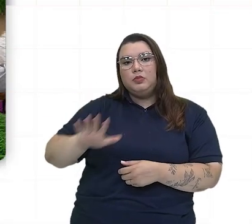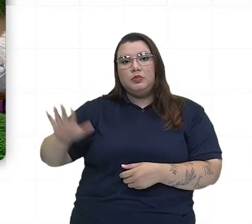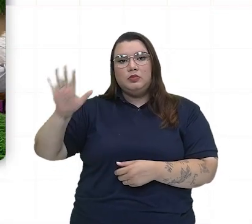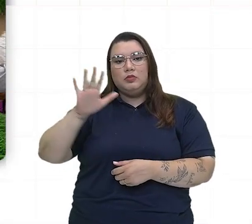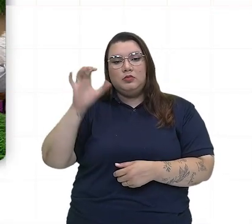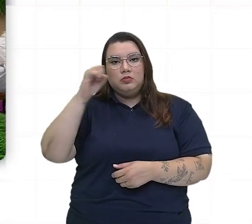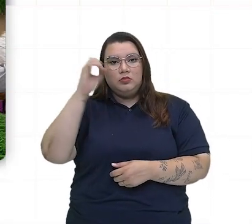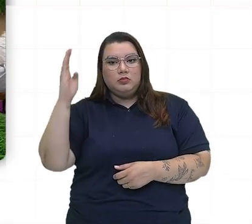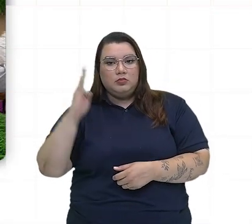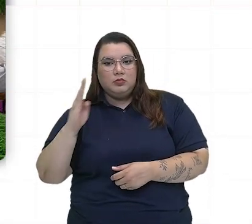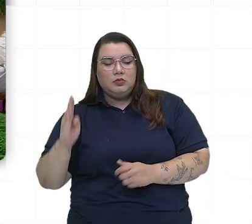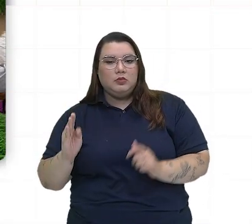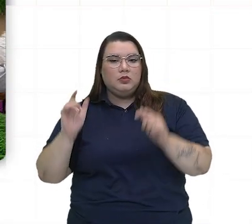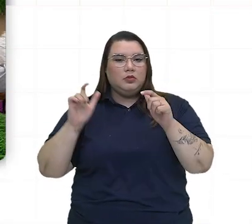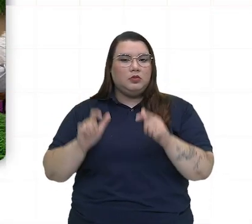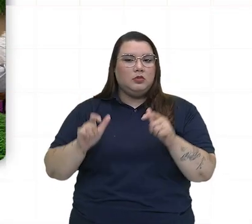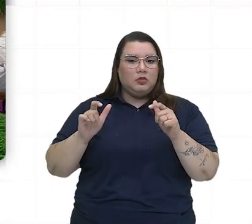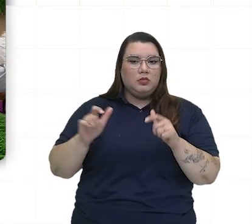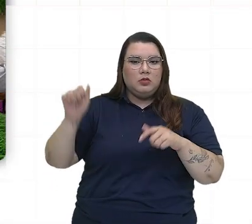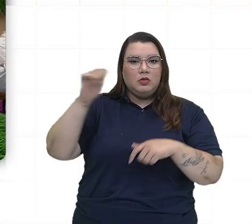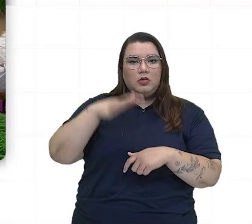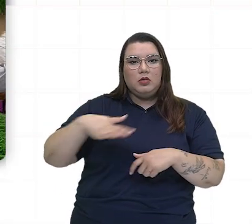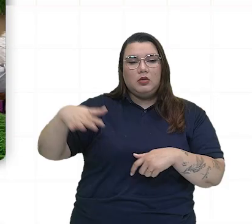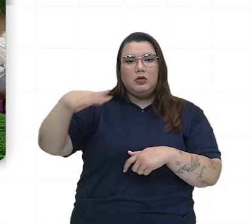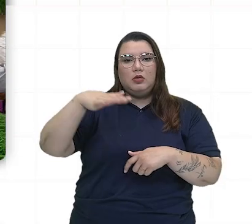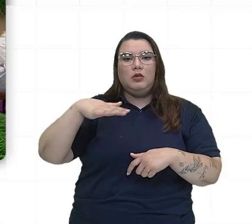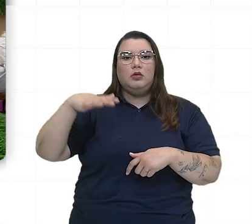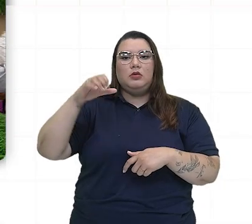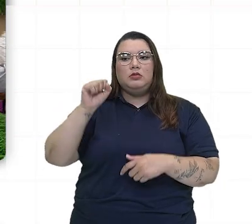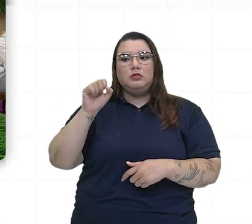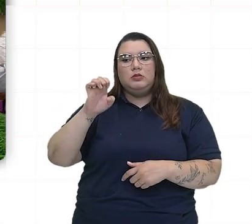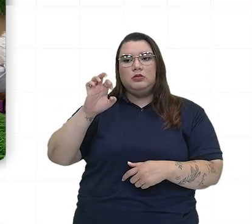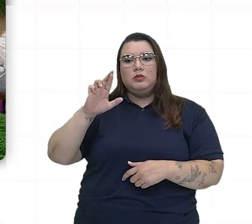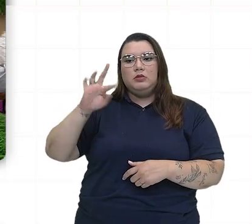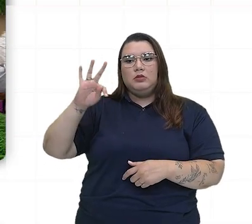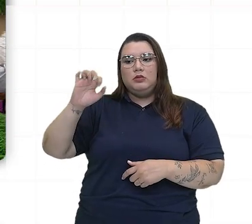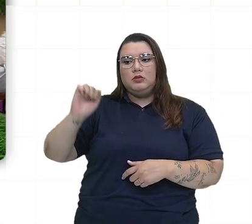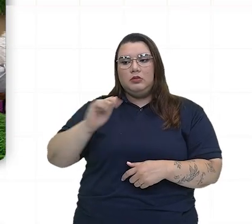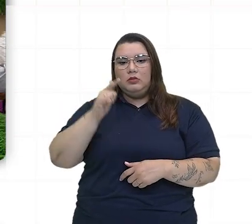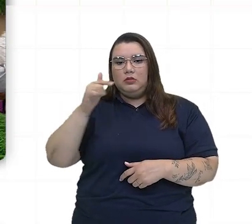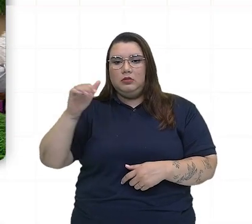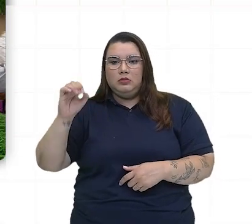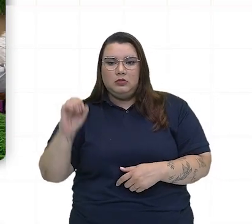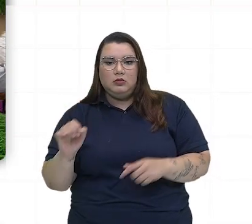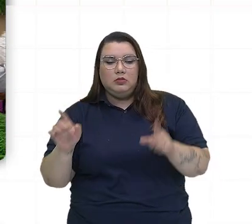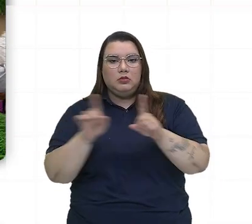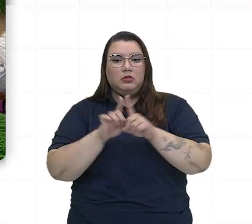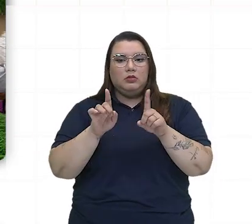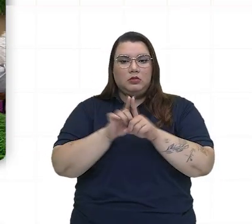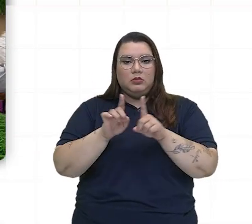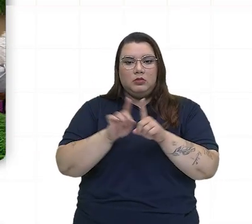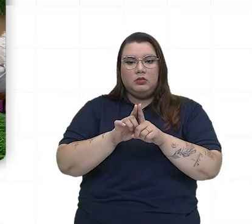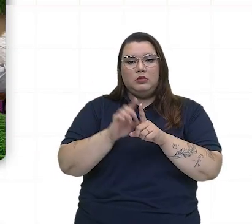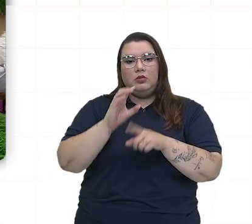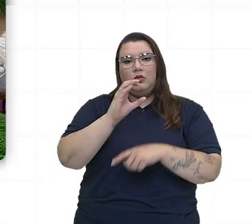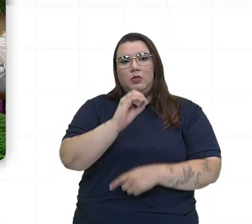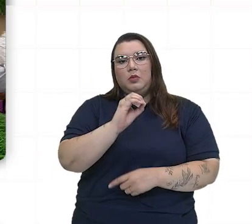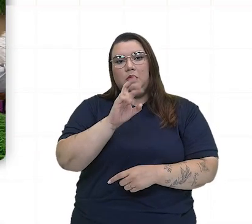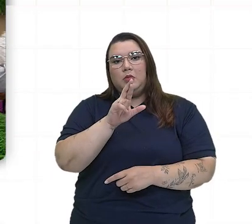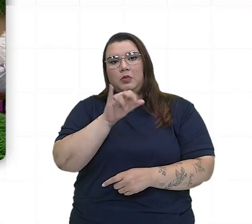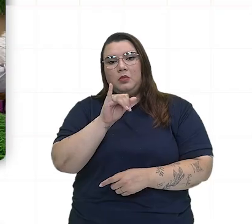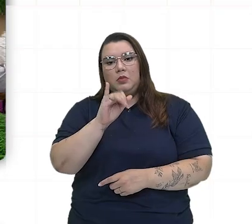Nordeste do Brasil, lá na parte do sertão nordestino, também lá no